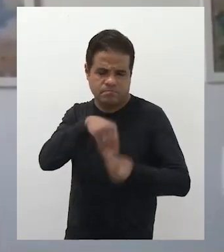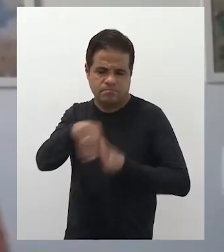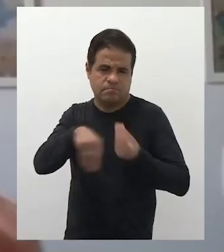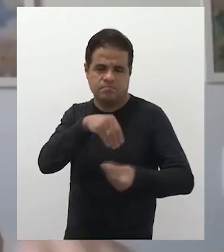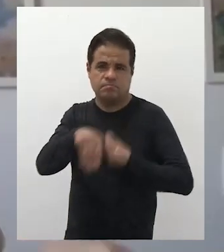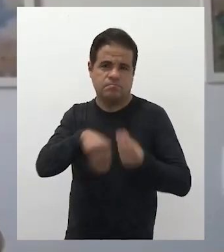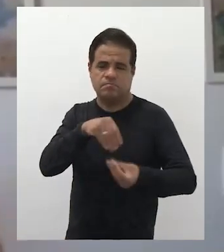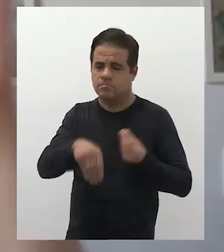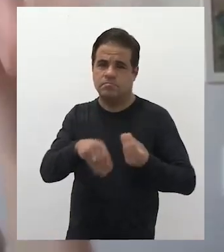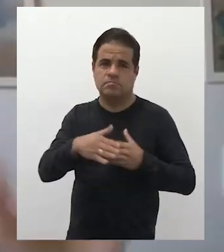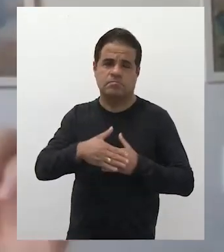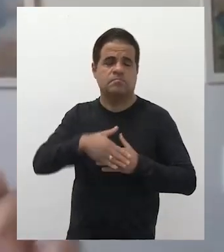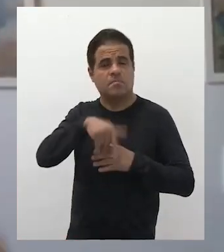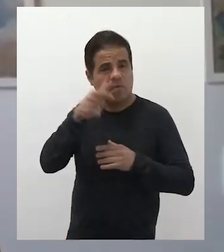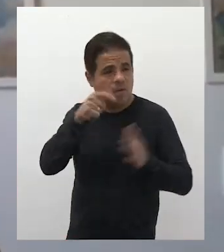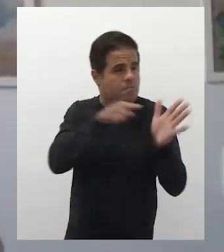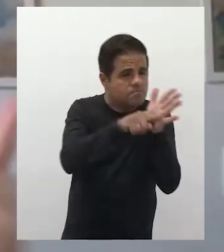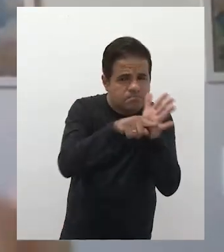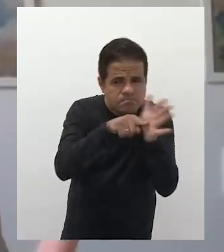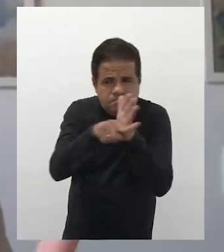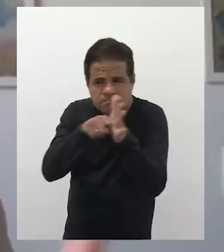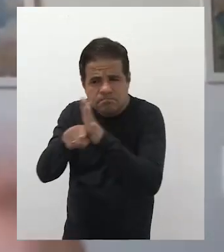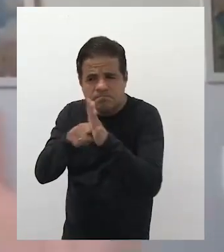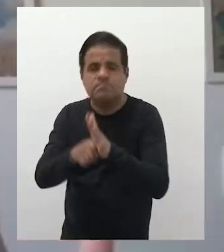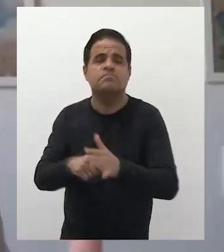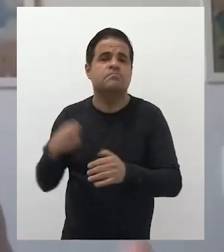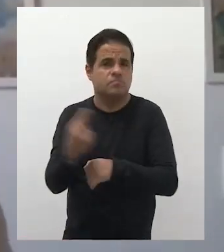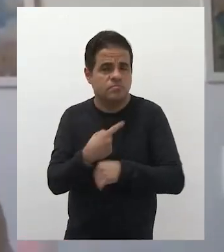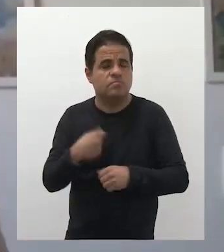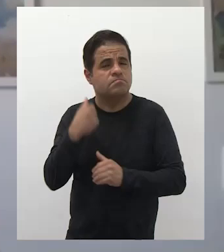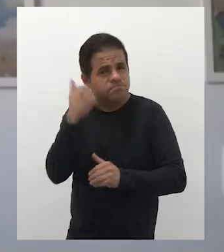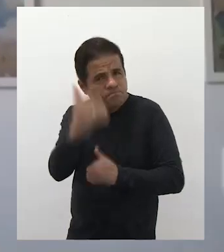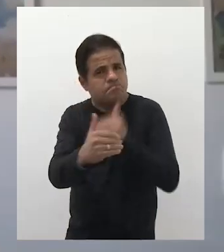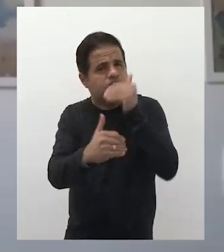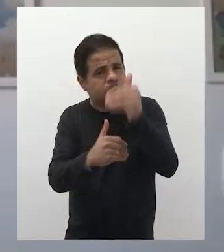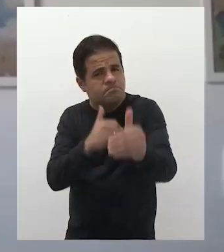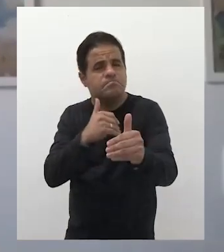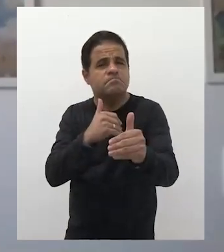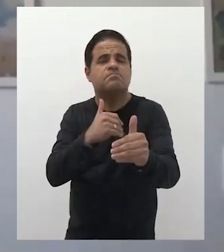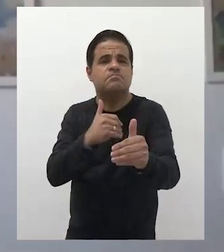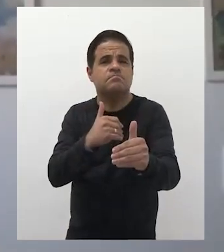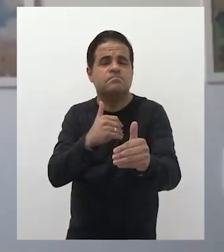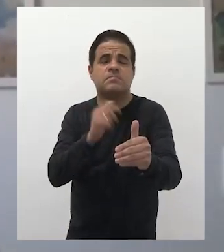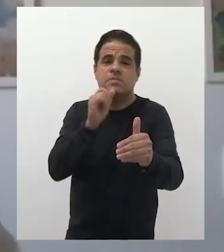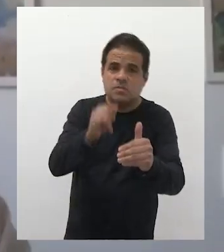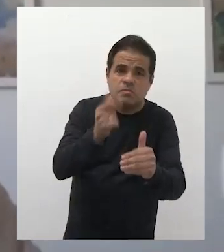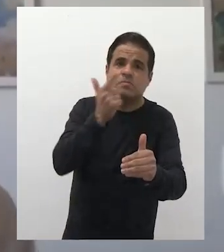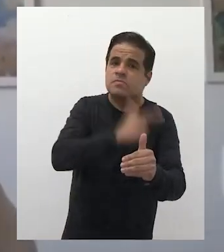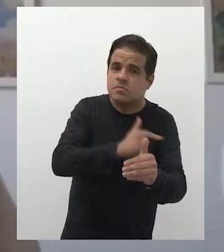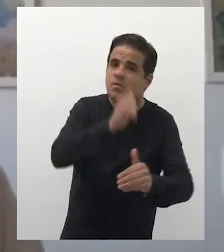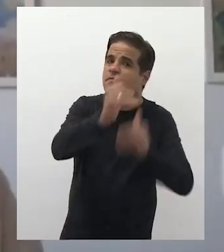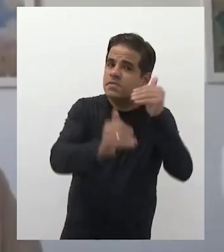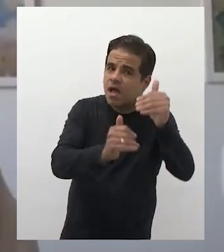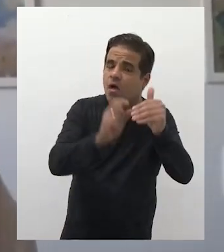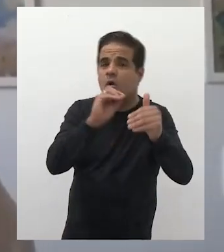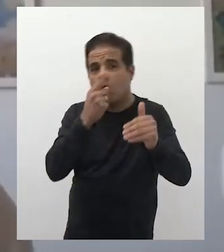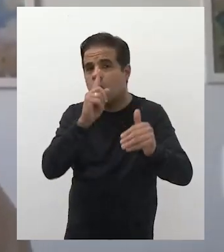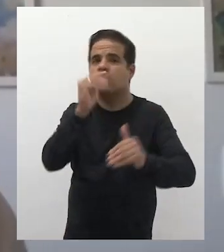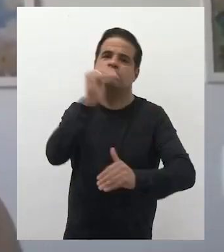nessa verificação do quanto nós avançamos ou deixamos de avançar.